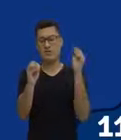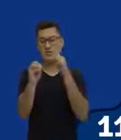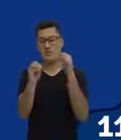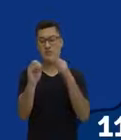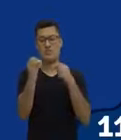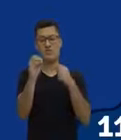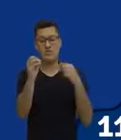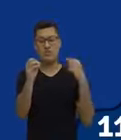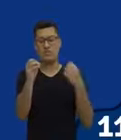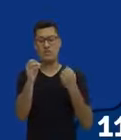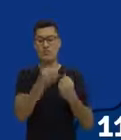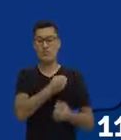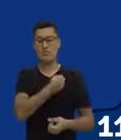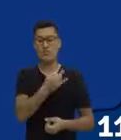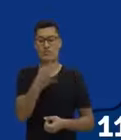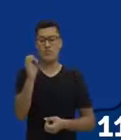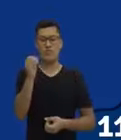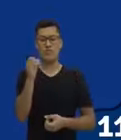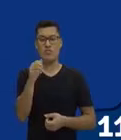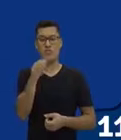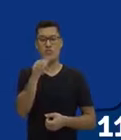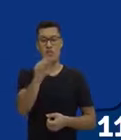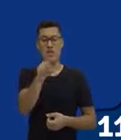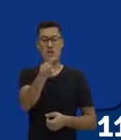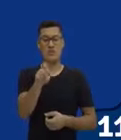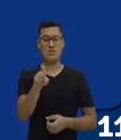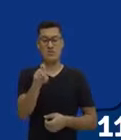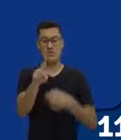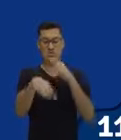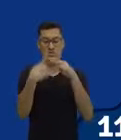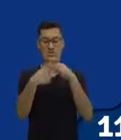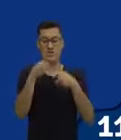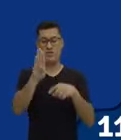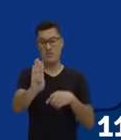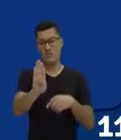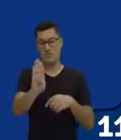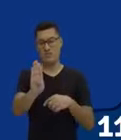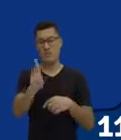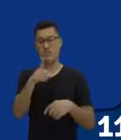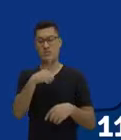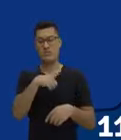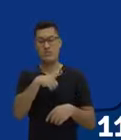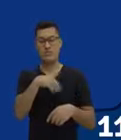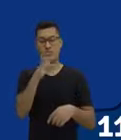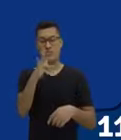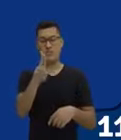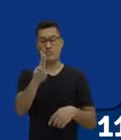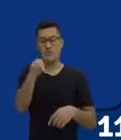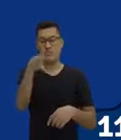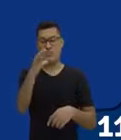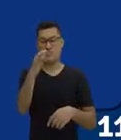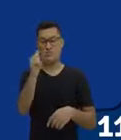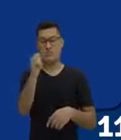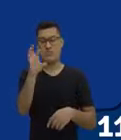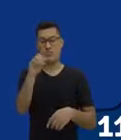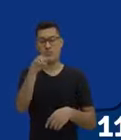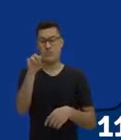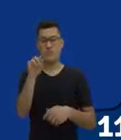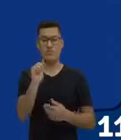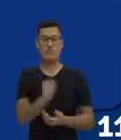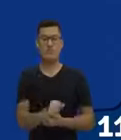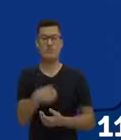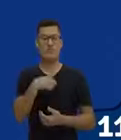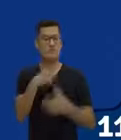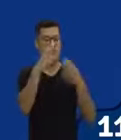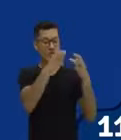completa, né, que ela tem o ax mais b, então tem uma função afim, né, ax mais b, tem parte variável, tem parte fixa. E